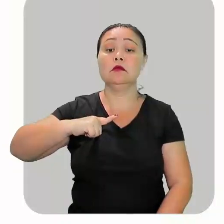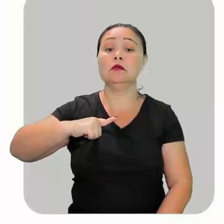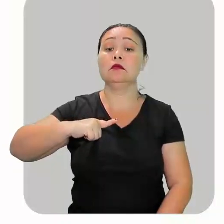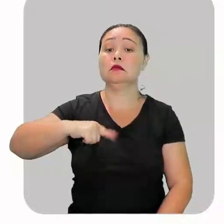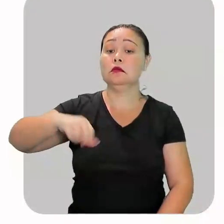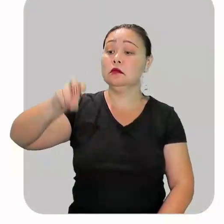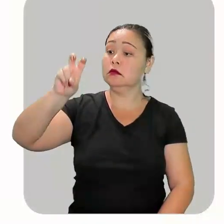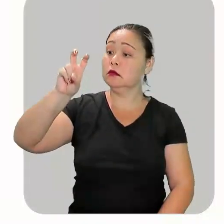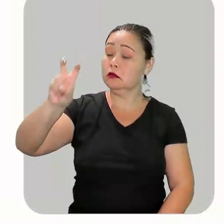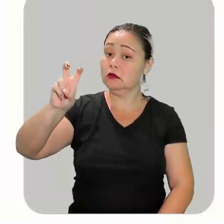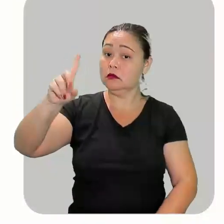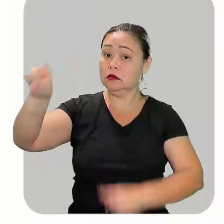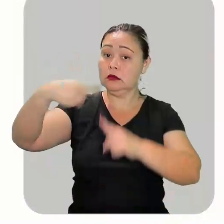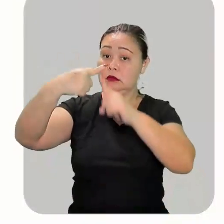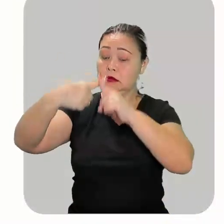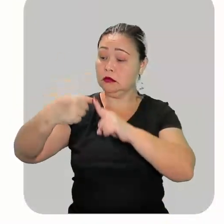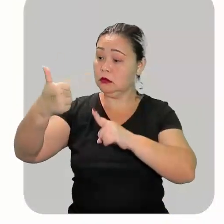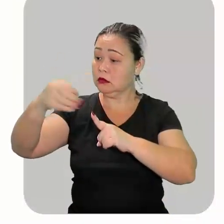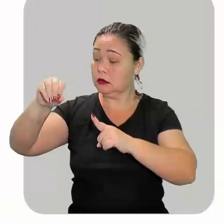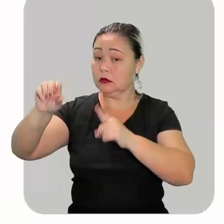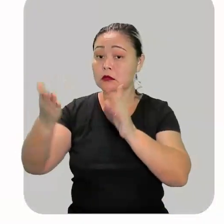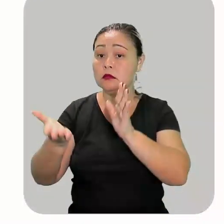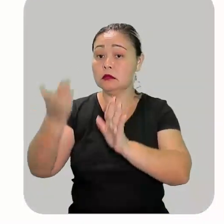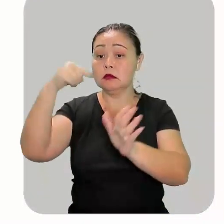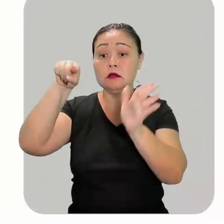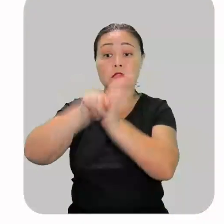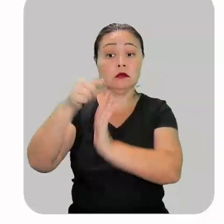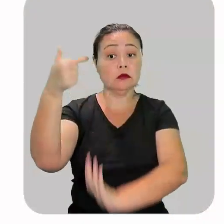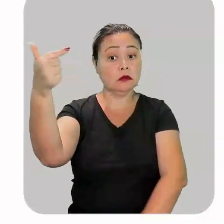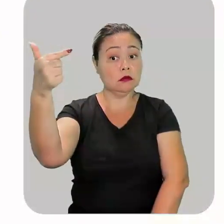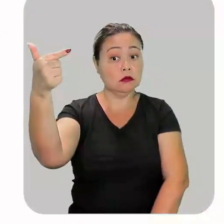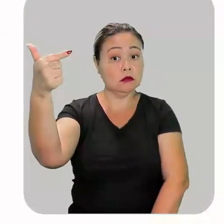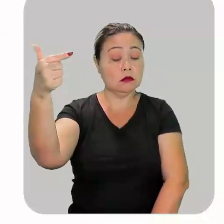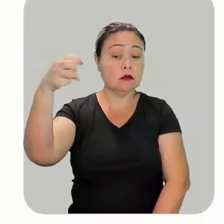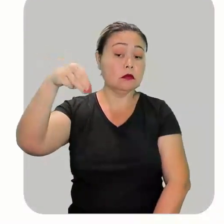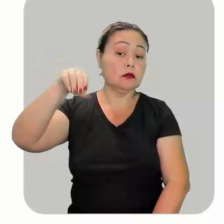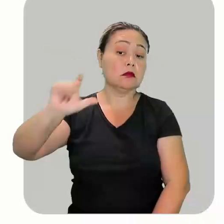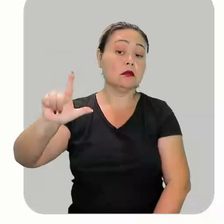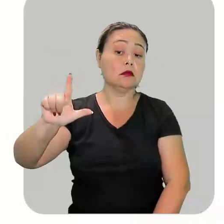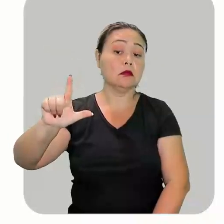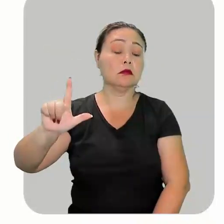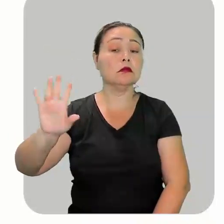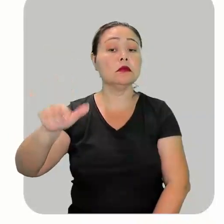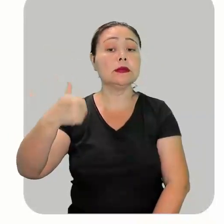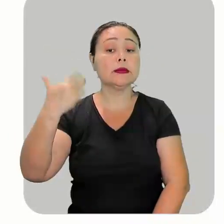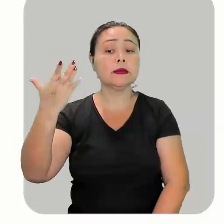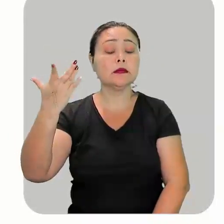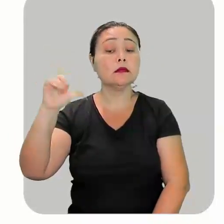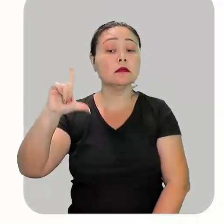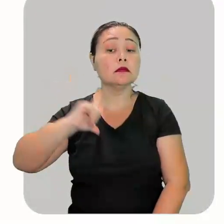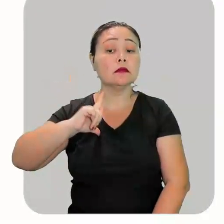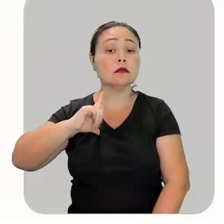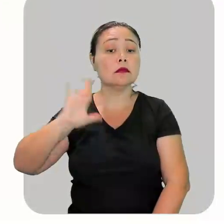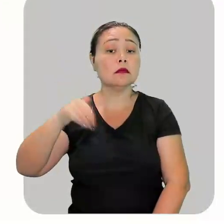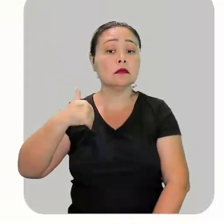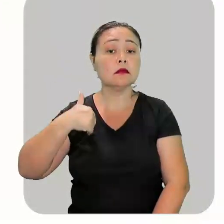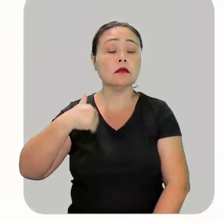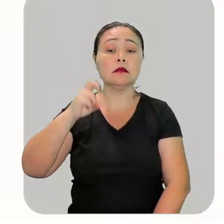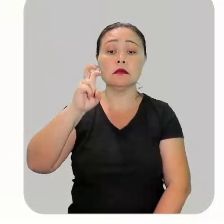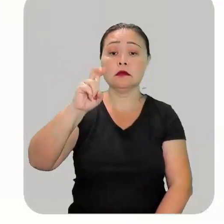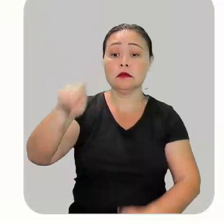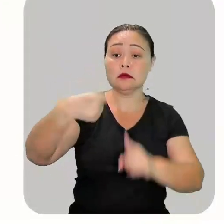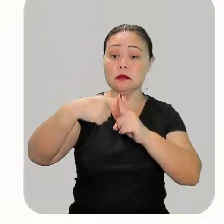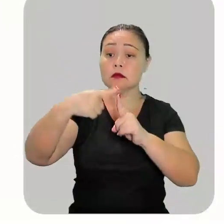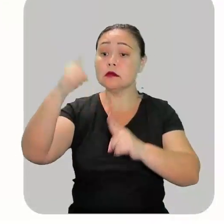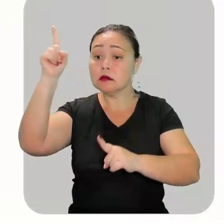tem 5 vezes 10 na menos 2 ml. Mas aí a gente tem 5